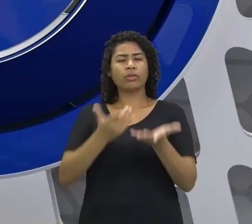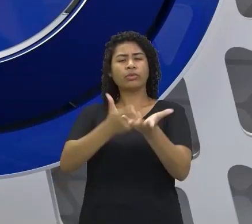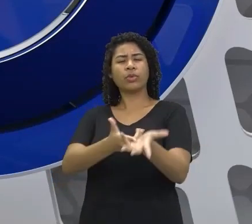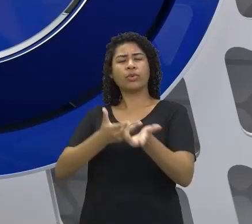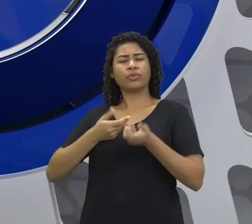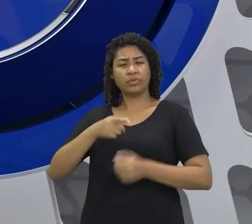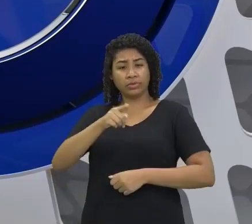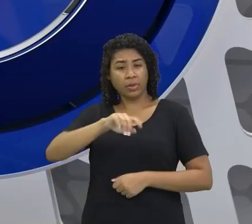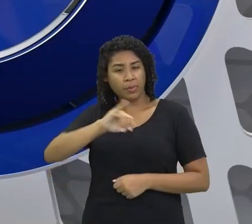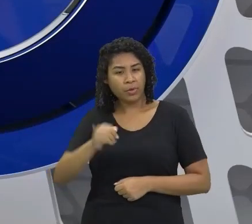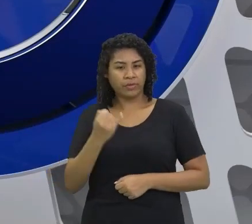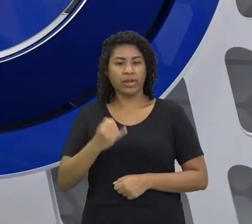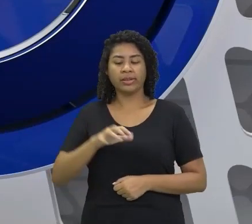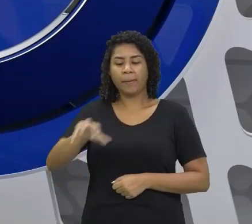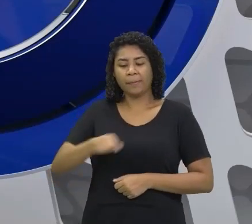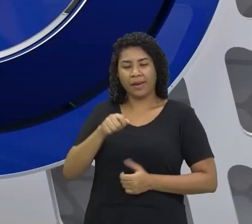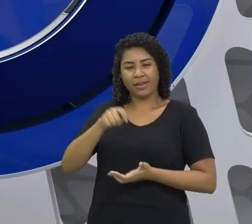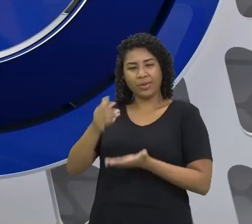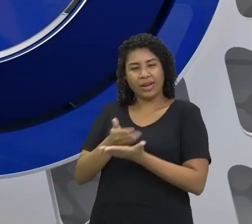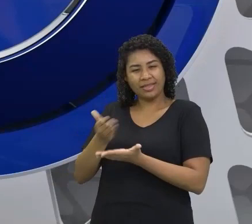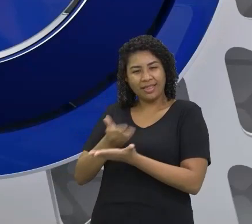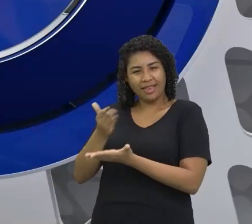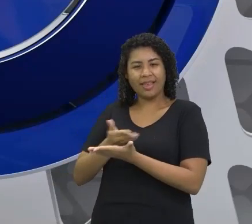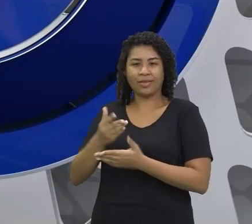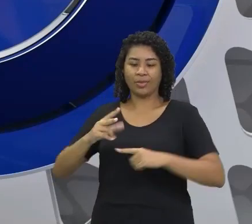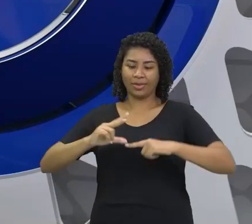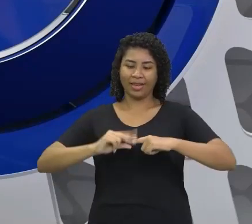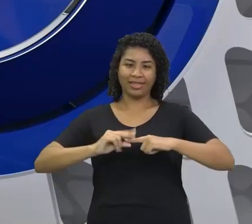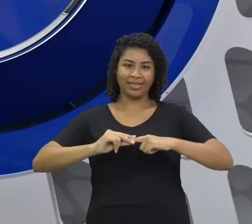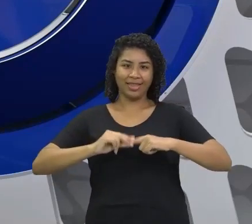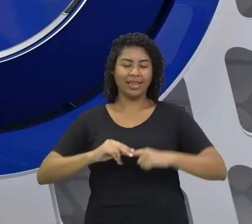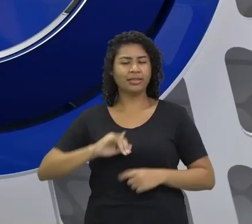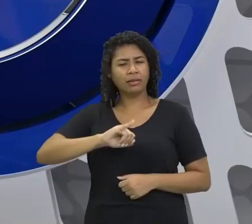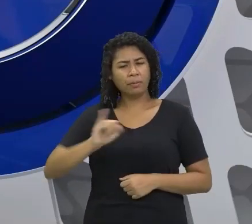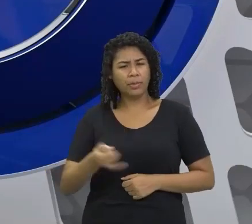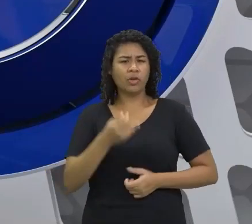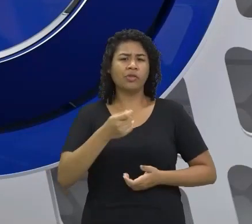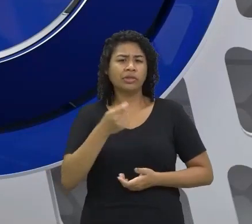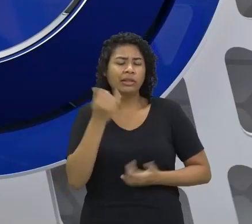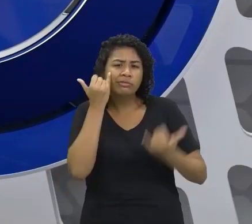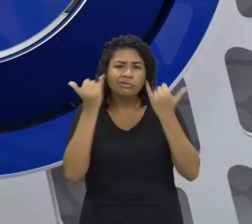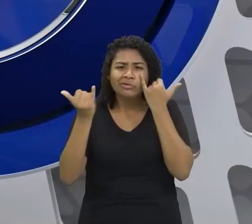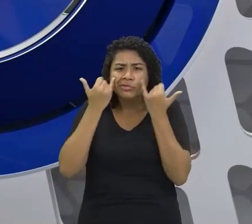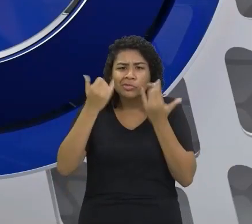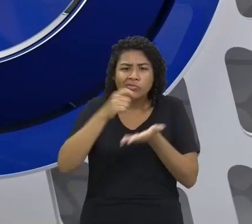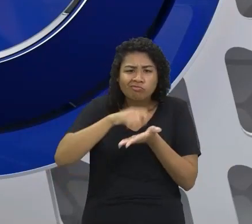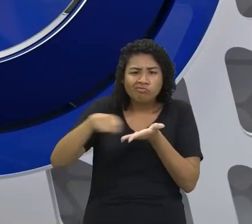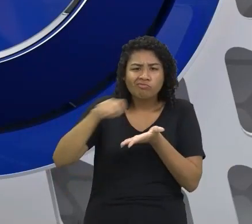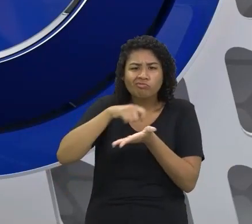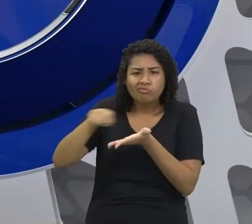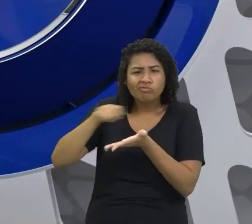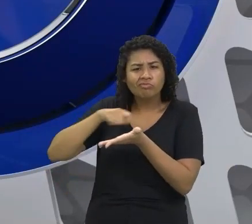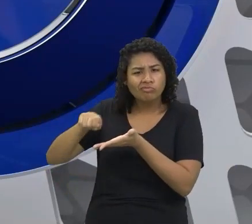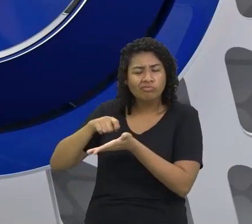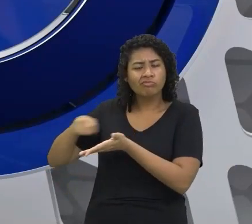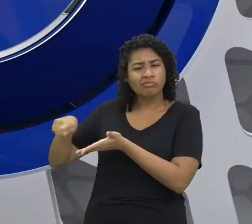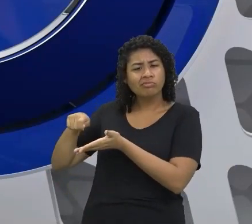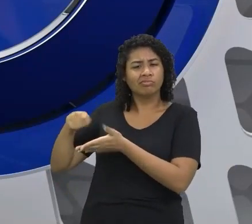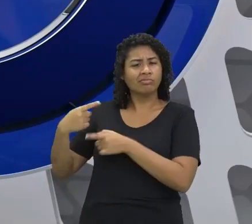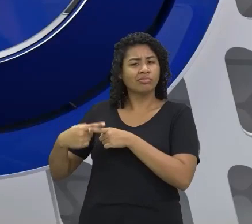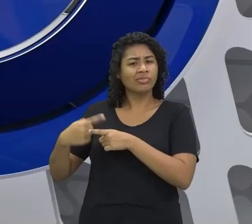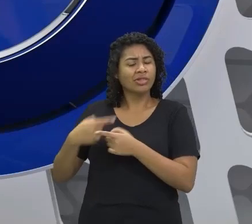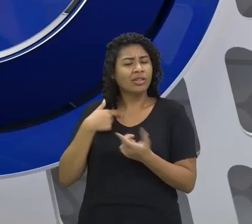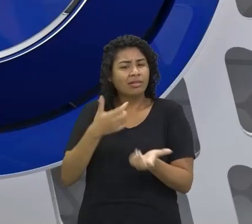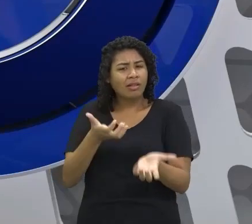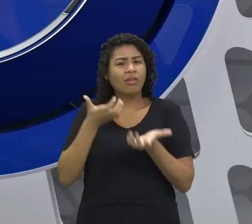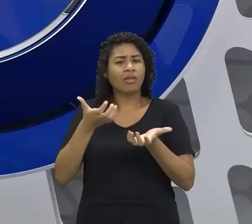seu caderno, pegar a sua caneta, tomar nota de todas essas ideias ao qual nós queremos,